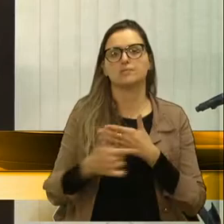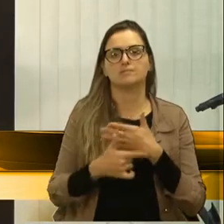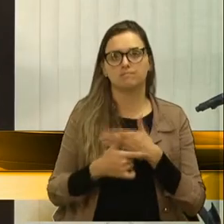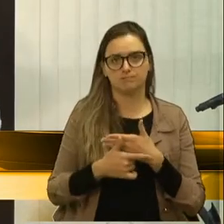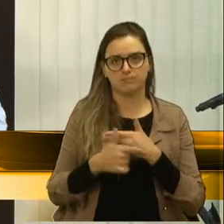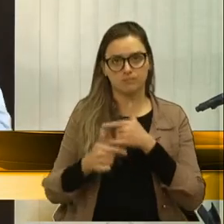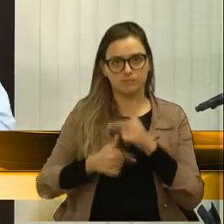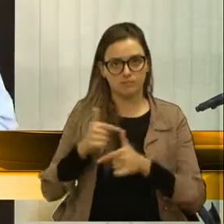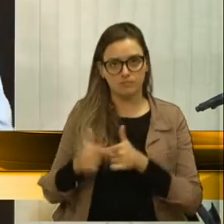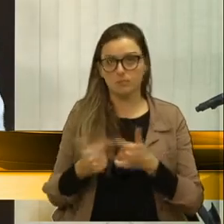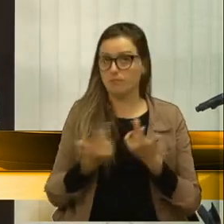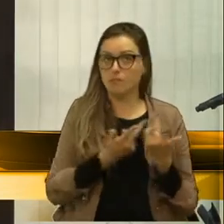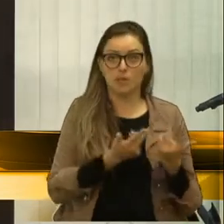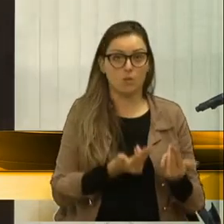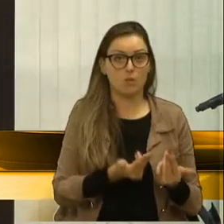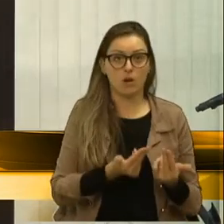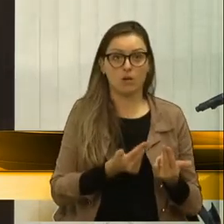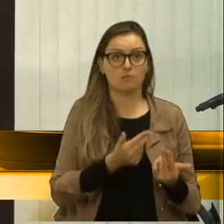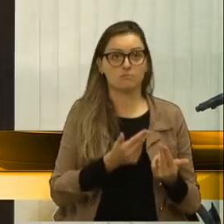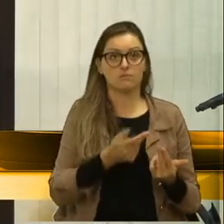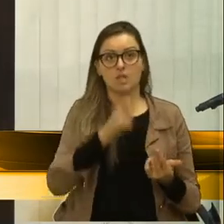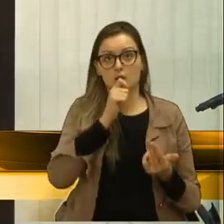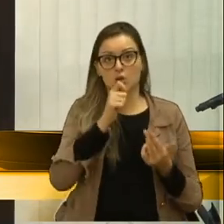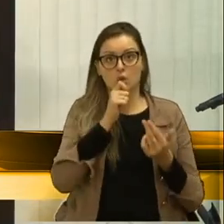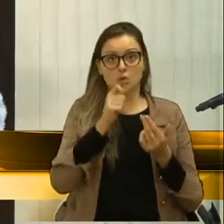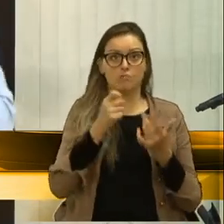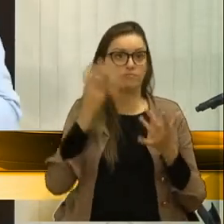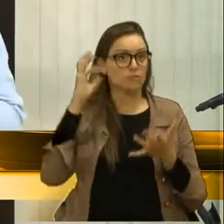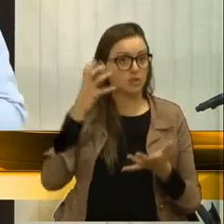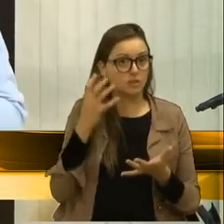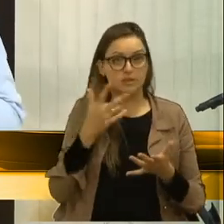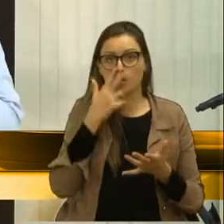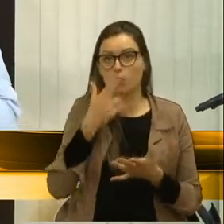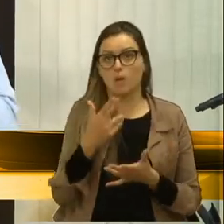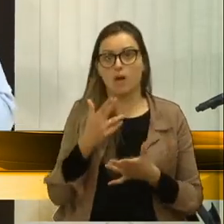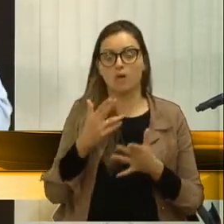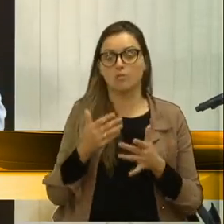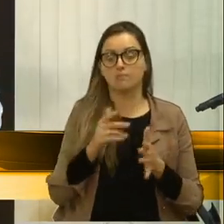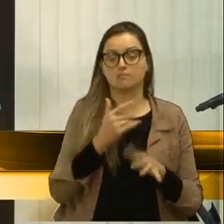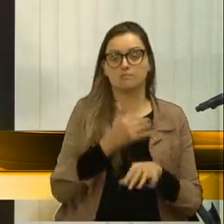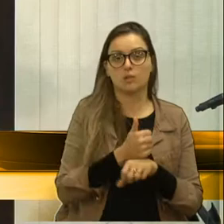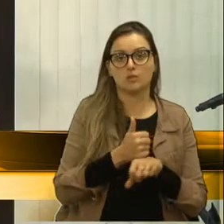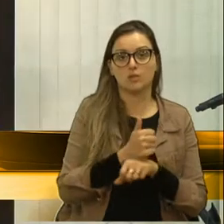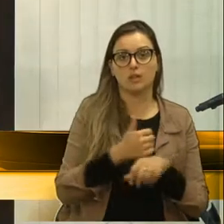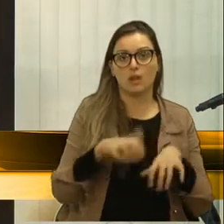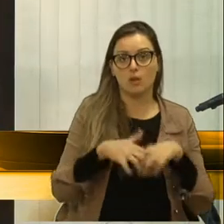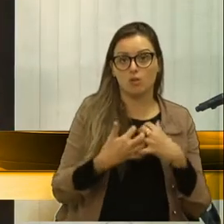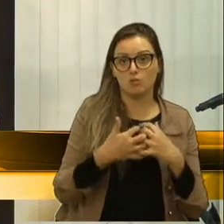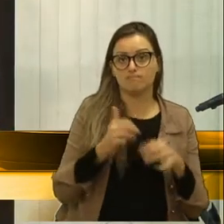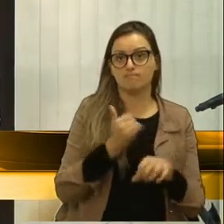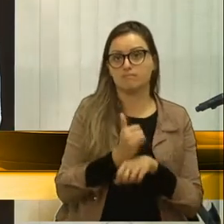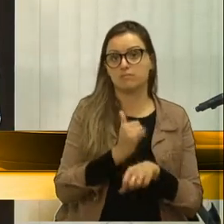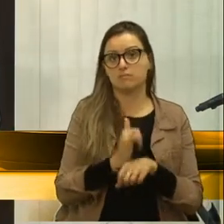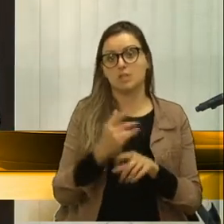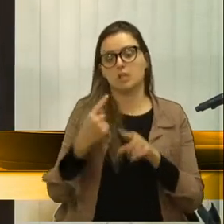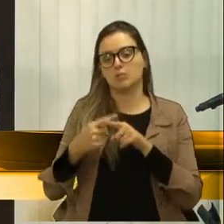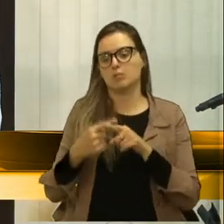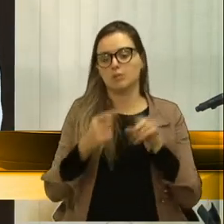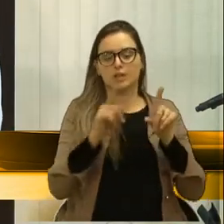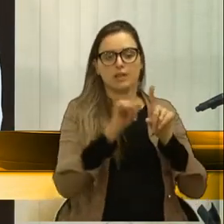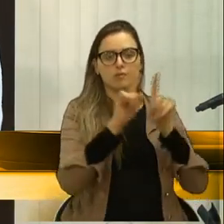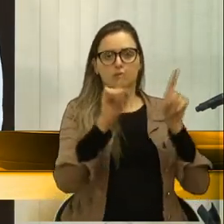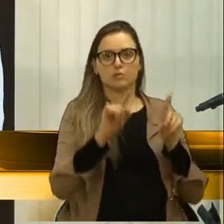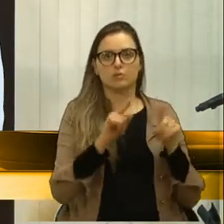multifuncionais, assim como um jornalista tem que ser, assim como um metalúrgico tem que ser multifuncional, porque servidor público não pode